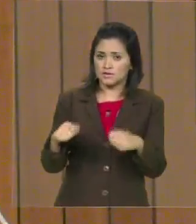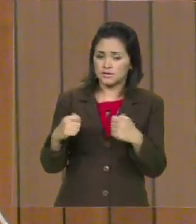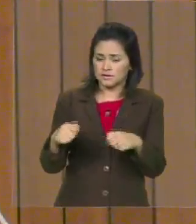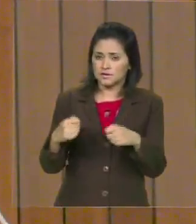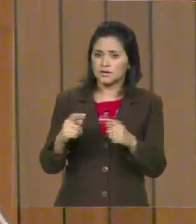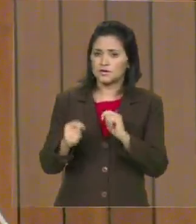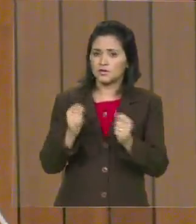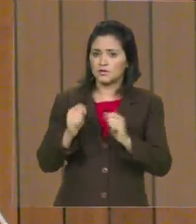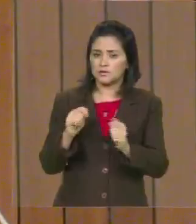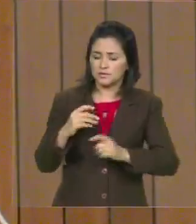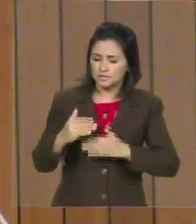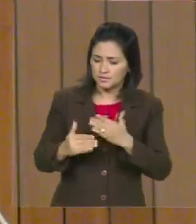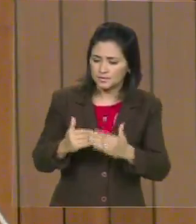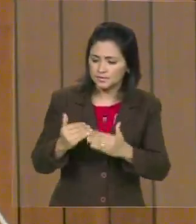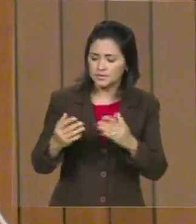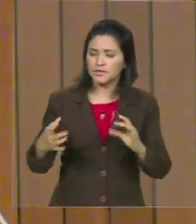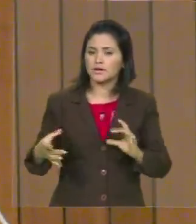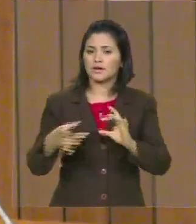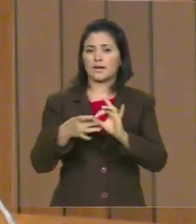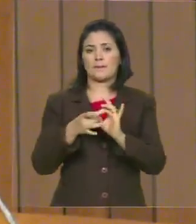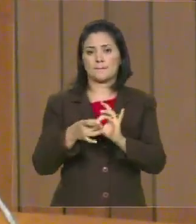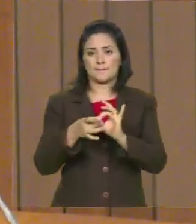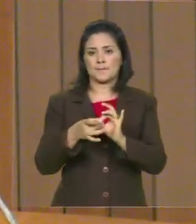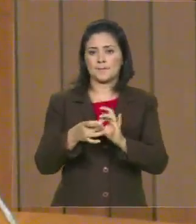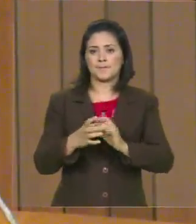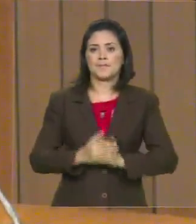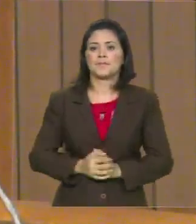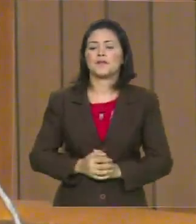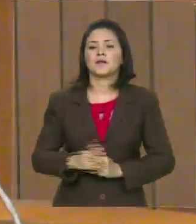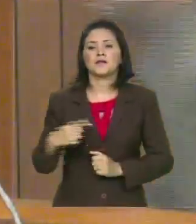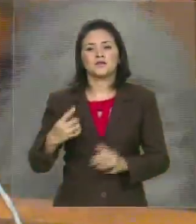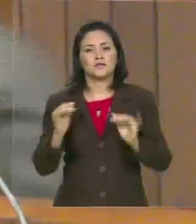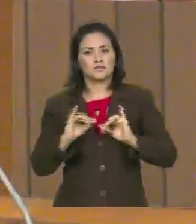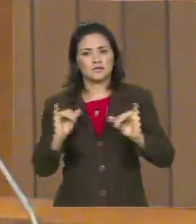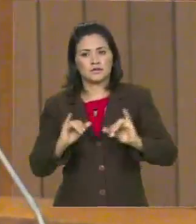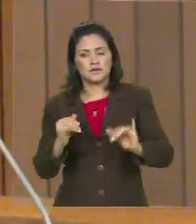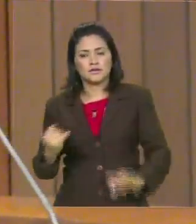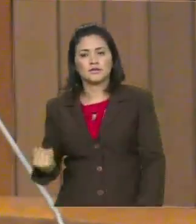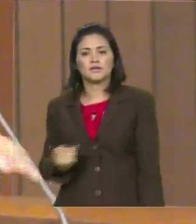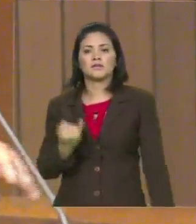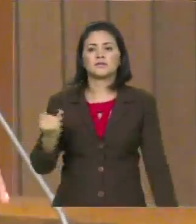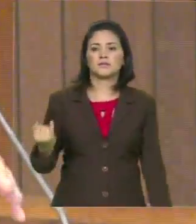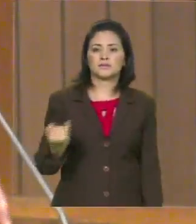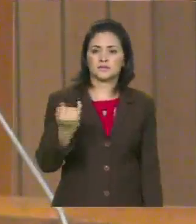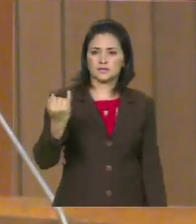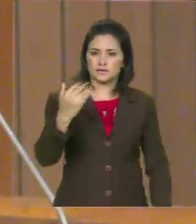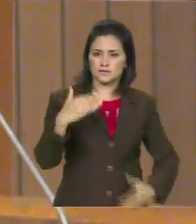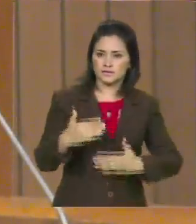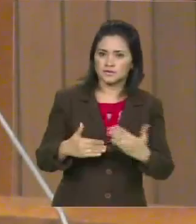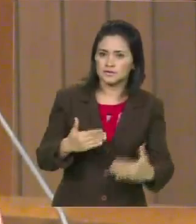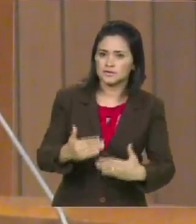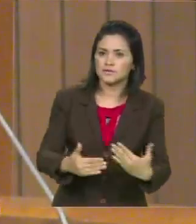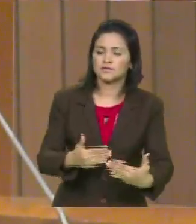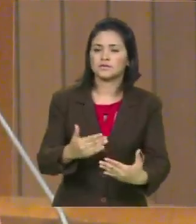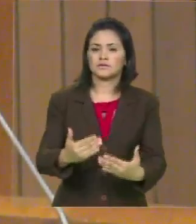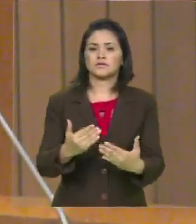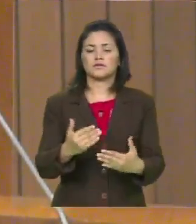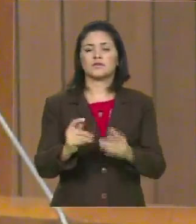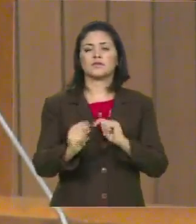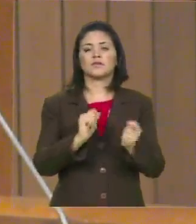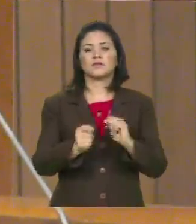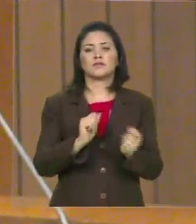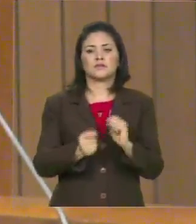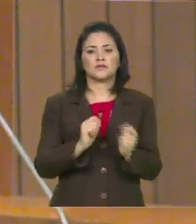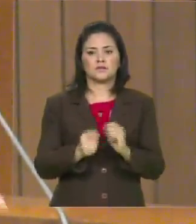formalizamos a deliberação sobre a importância de desenvolver a economia